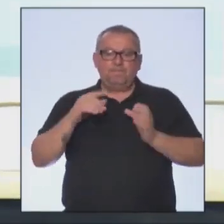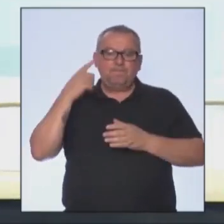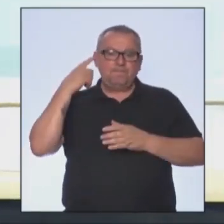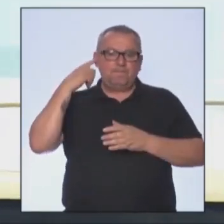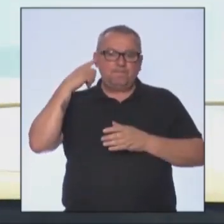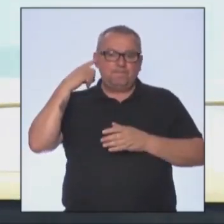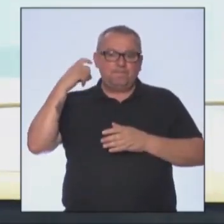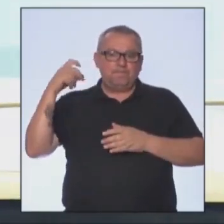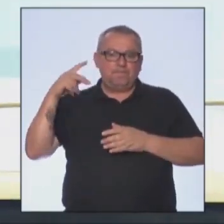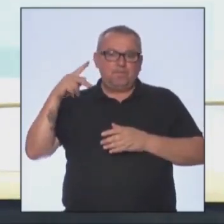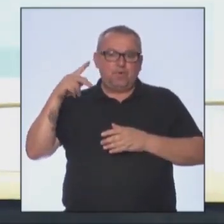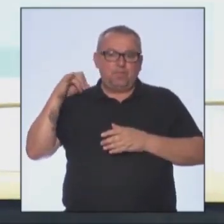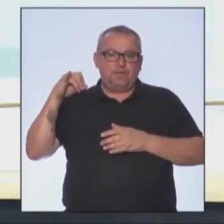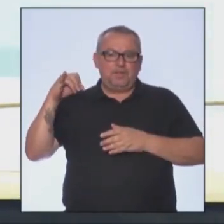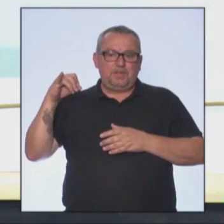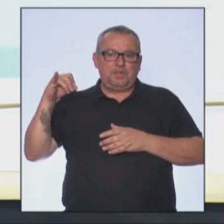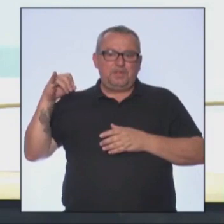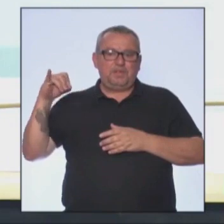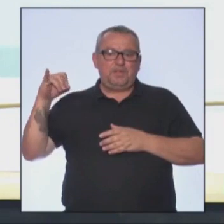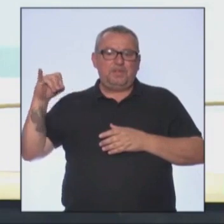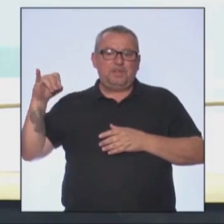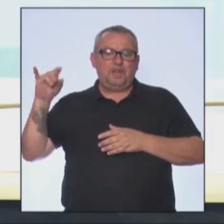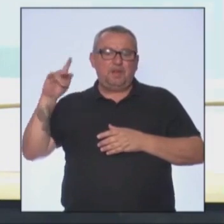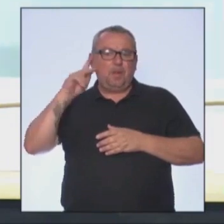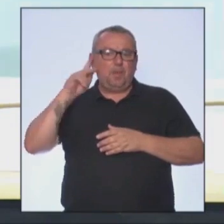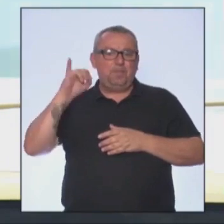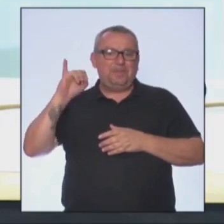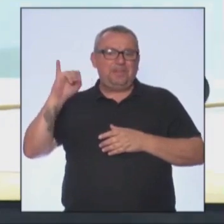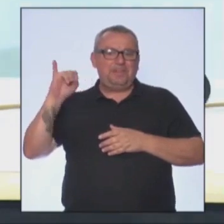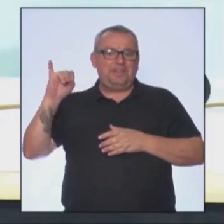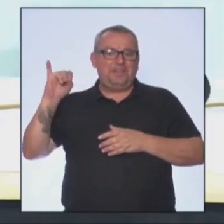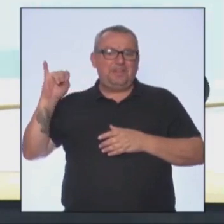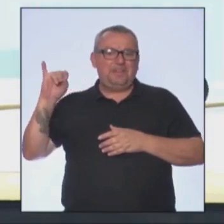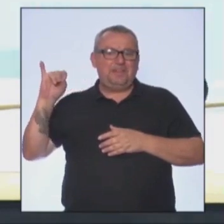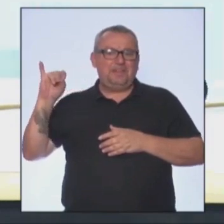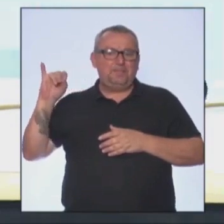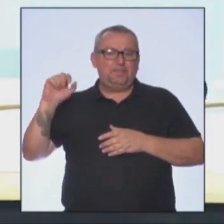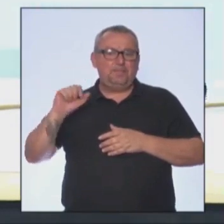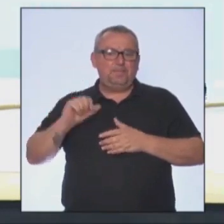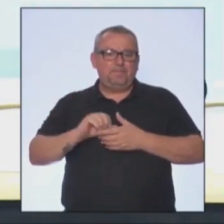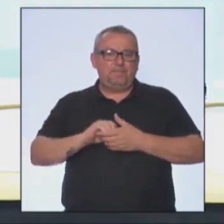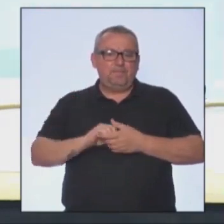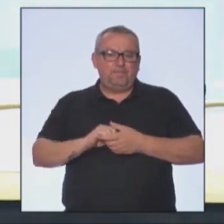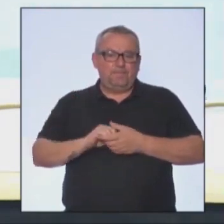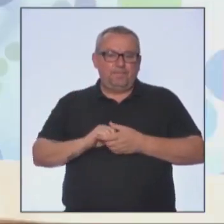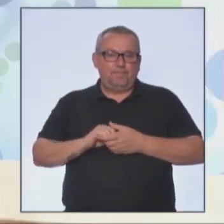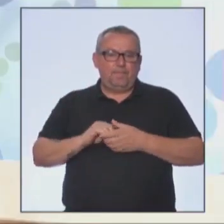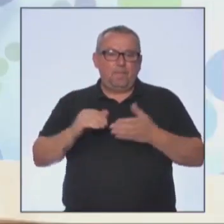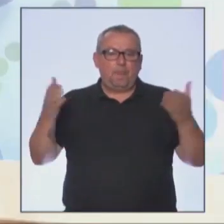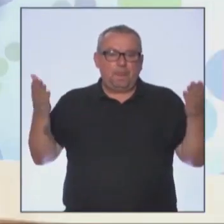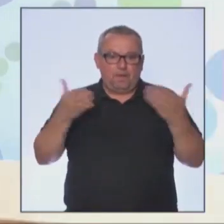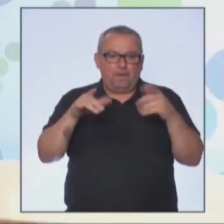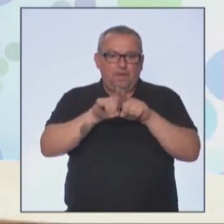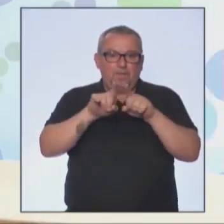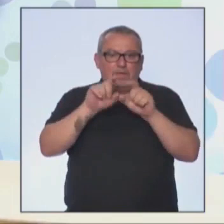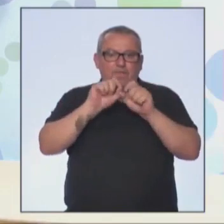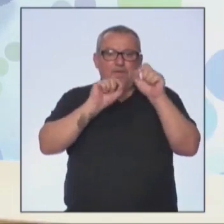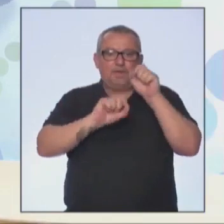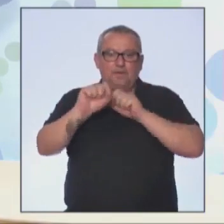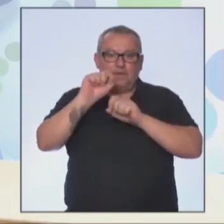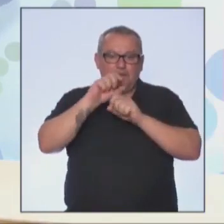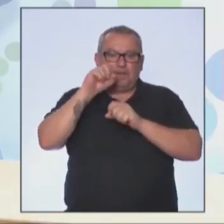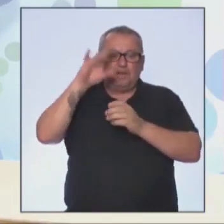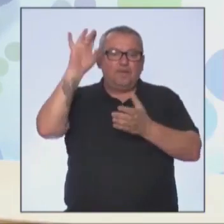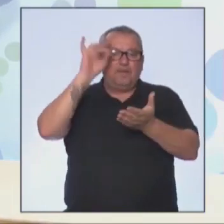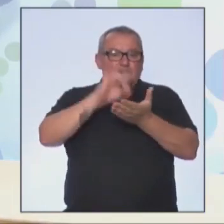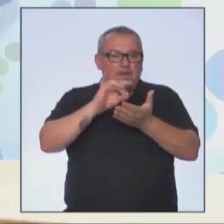Ai, barulho chato, né? que barulhinho terrível. Beleza? Agora o que eu vou fazer então? Eu vou ver se